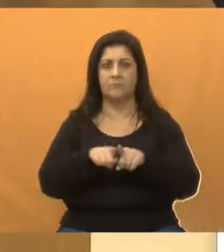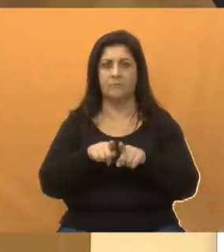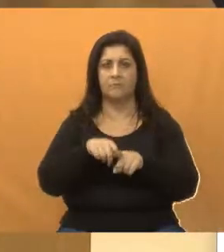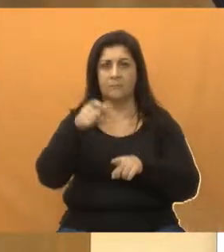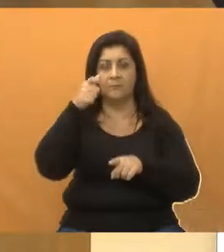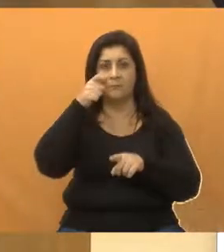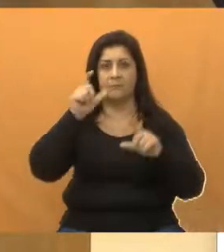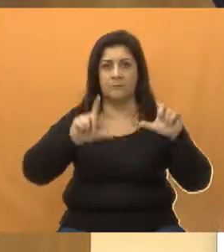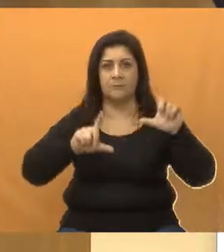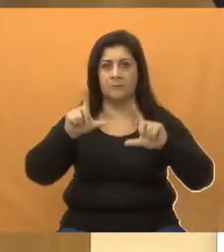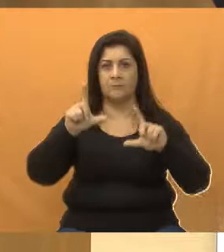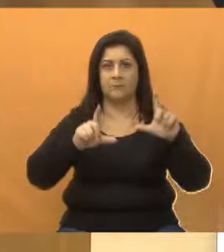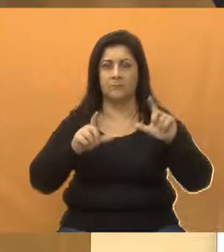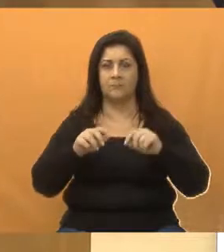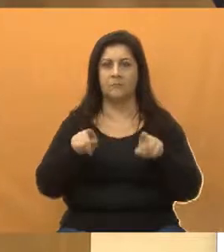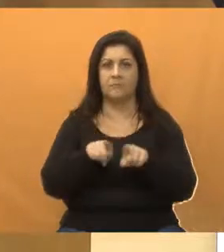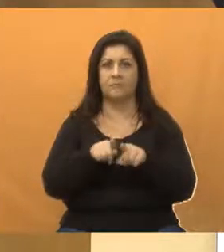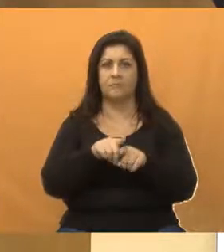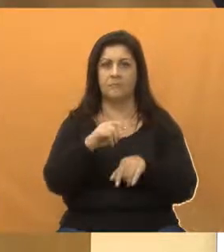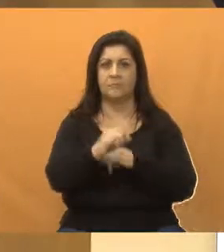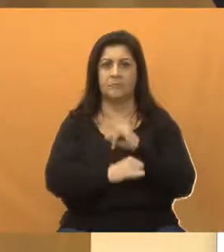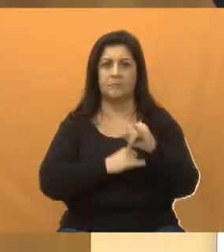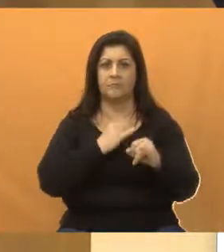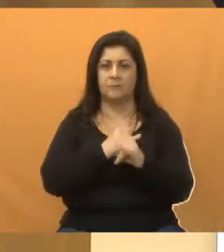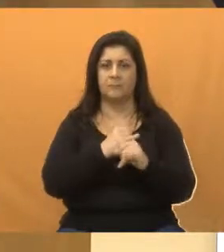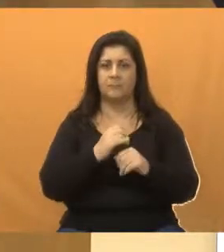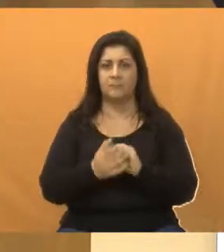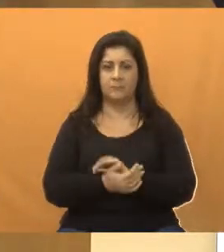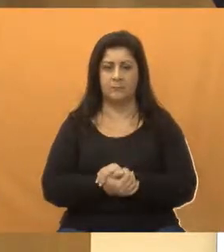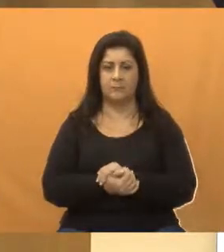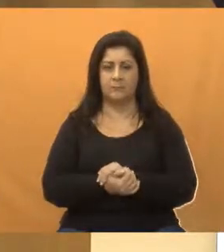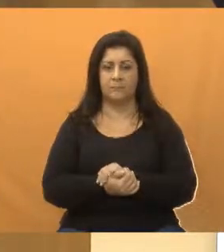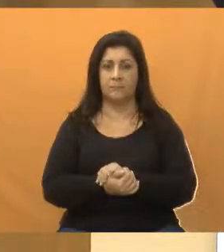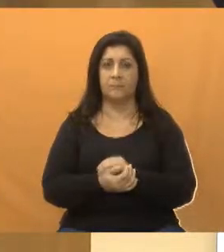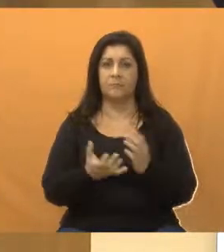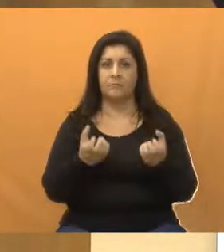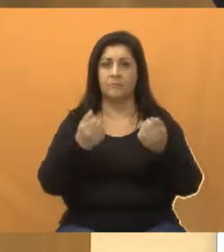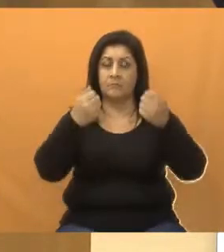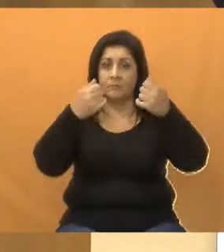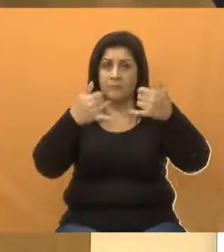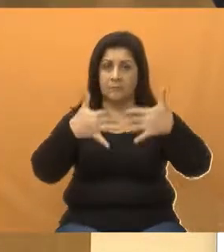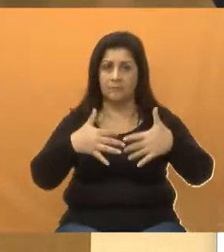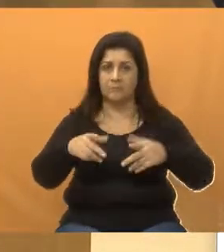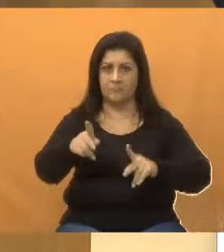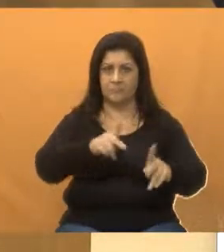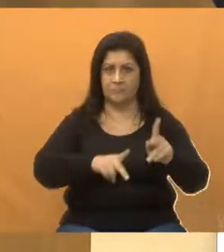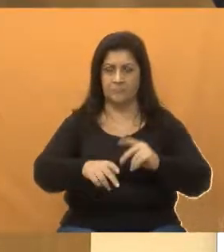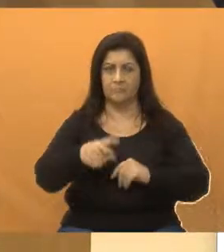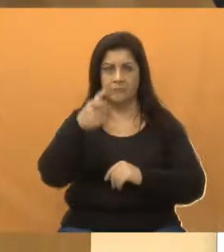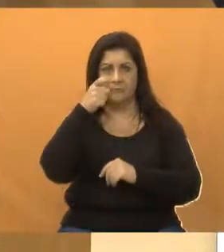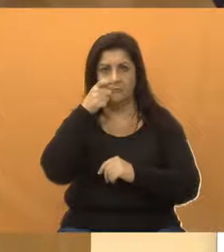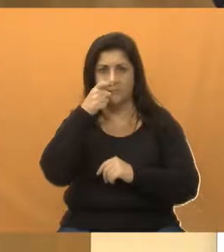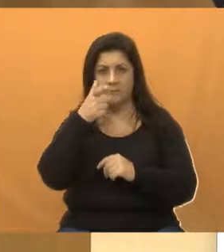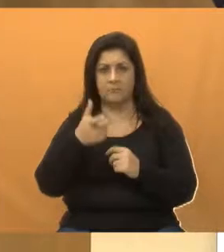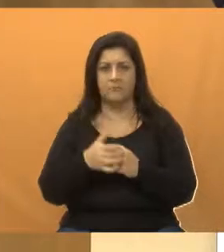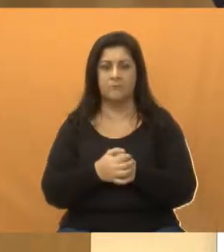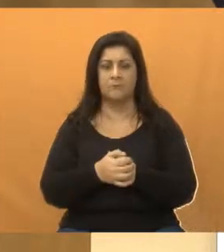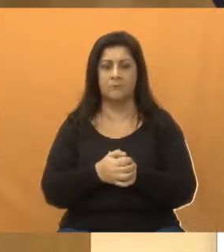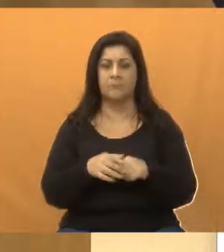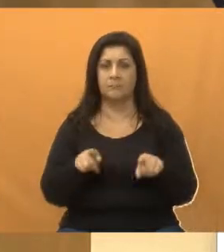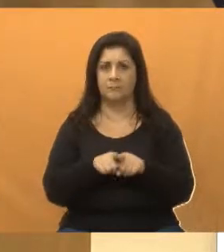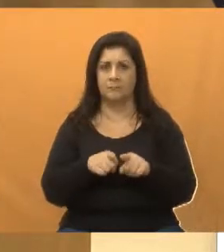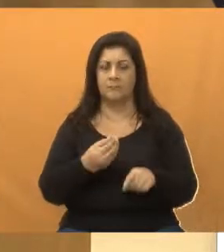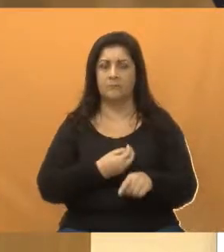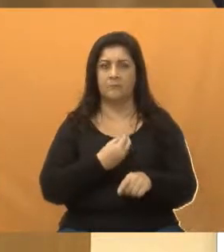através da TV Câmara, através da internet e da TV. Gostaria de explicar para a população que nos assiste, que está aqui